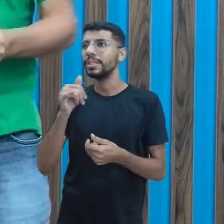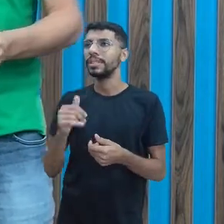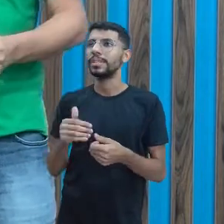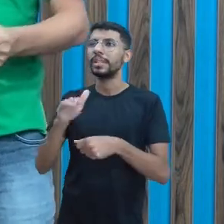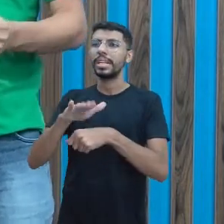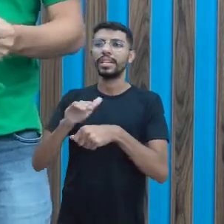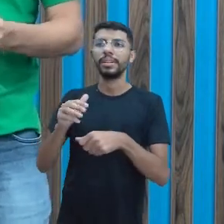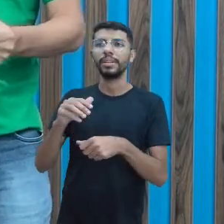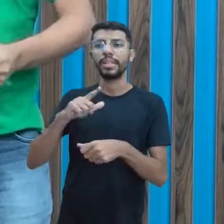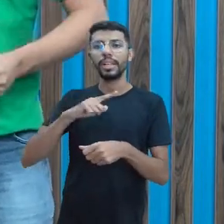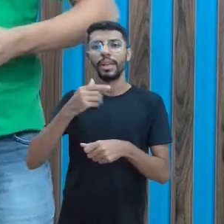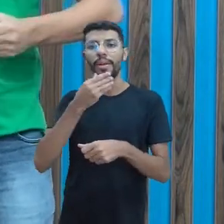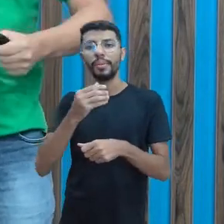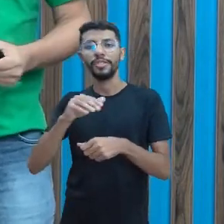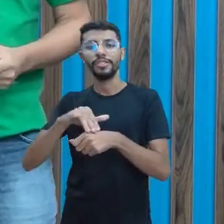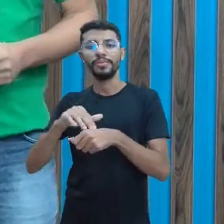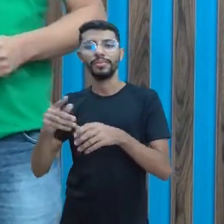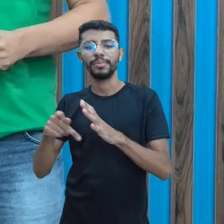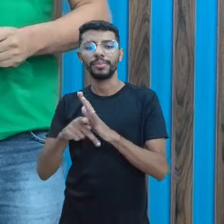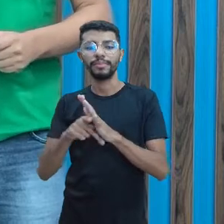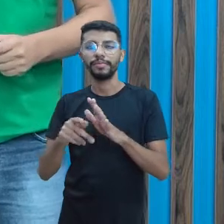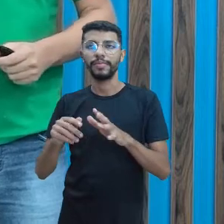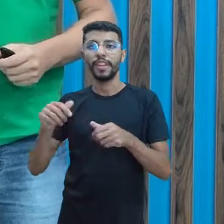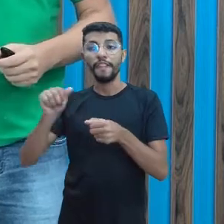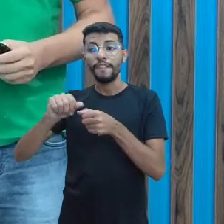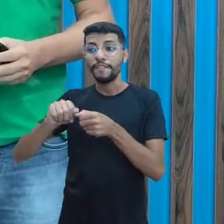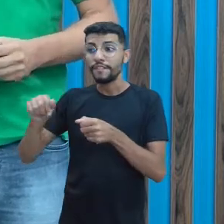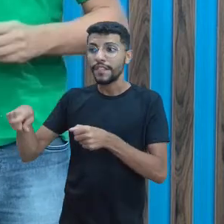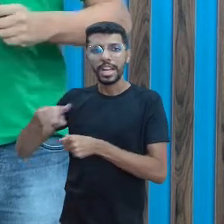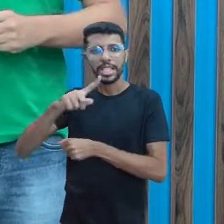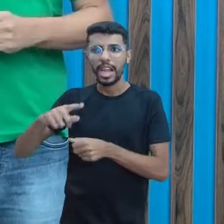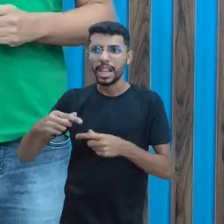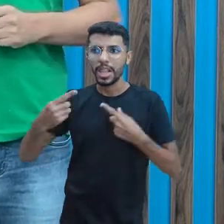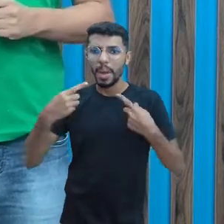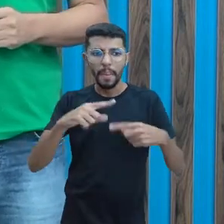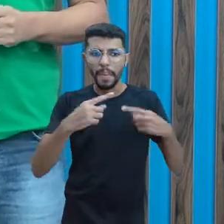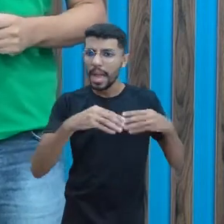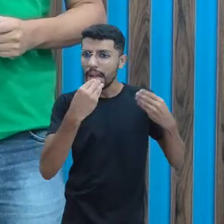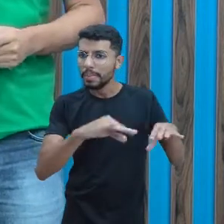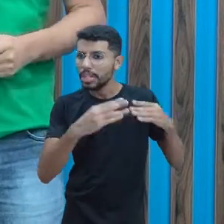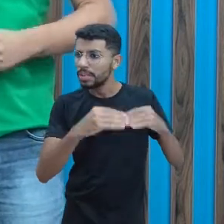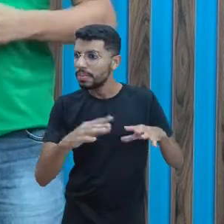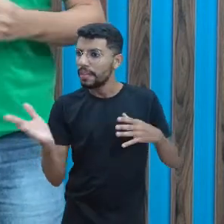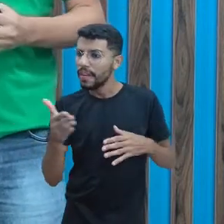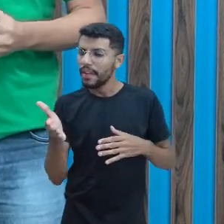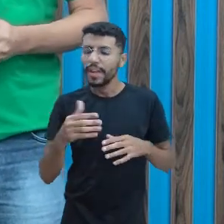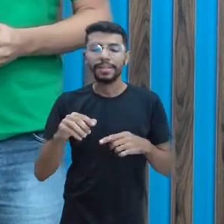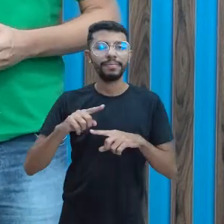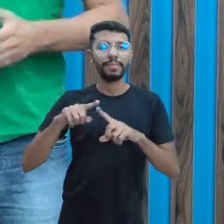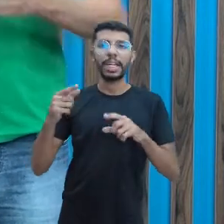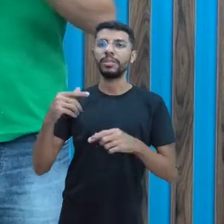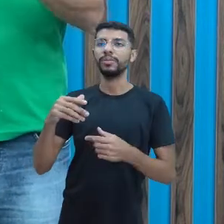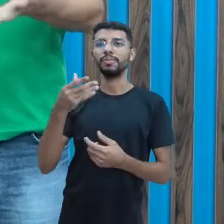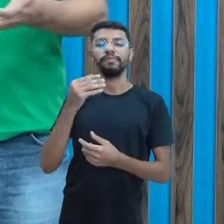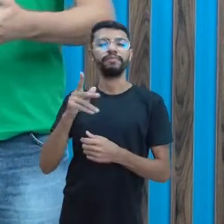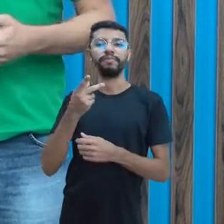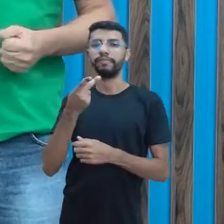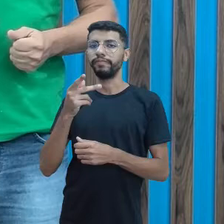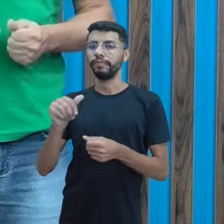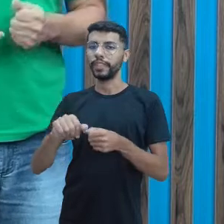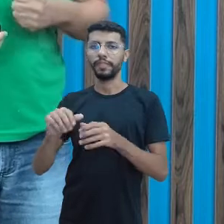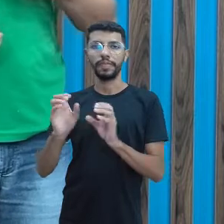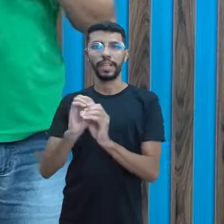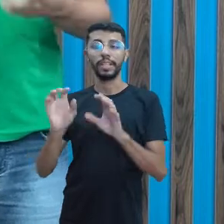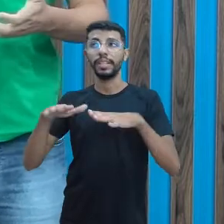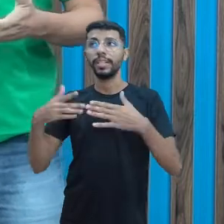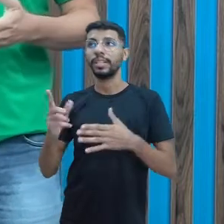alguns militares para dizer assim, olha, faz um atentado aqui, tá? Isso eu não faço de jeito nenhum. Então, a música Legião marca um pouco disso. A gente falou na aula passada